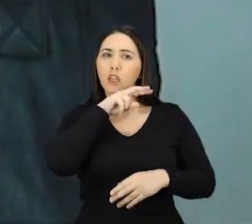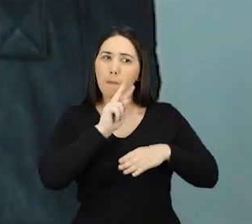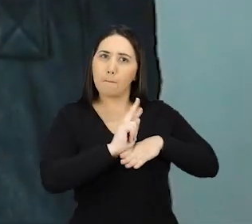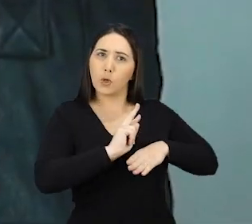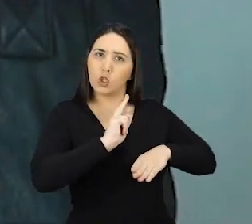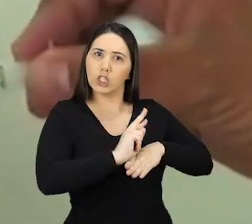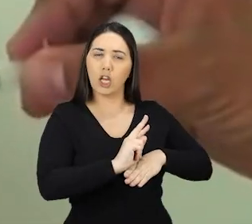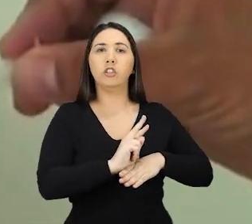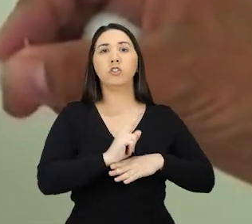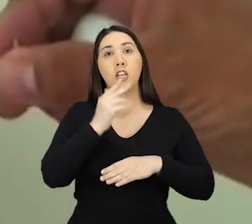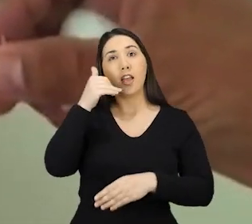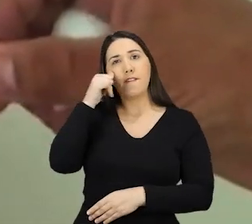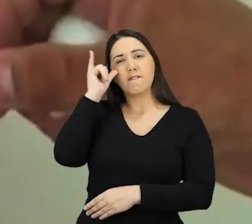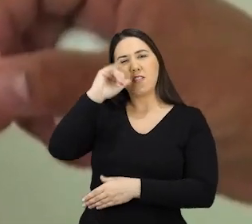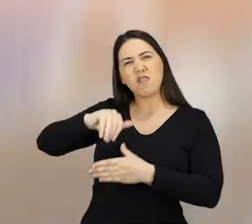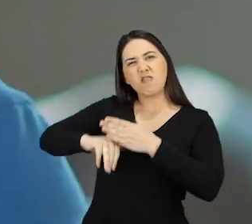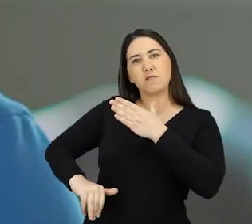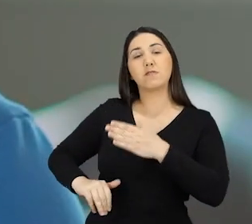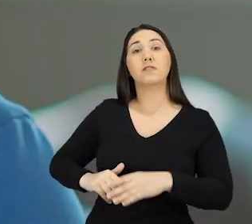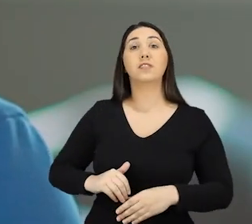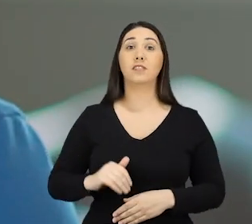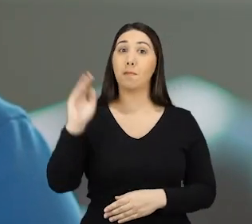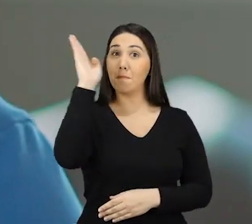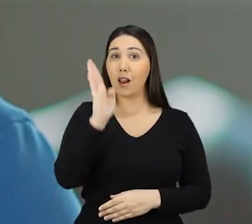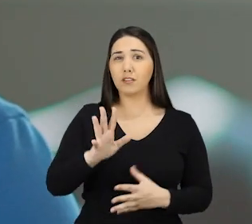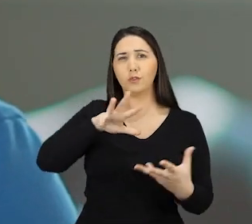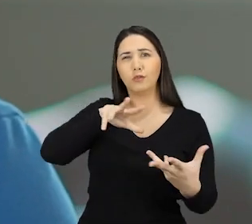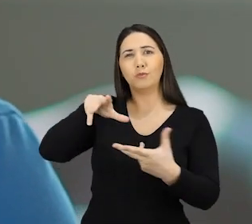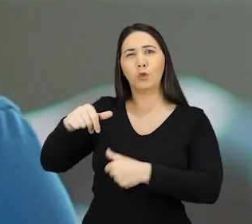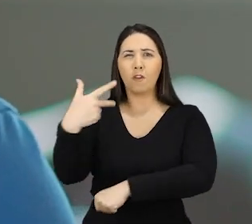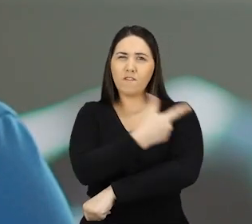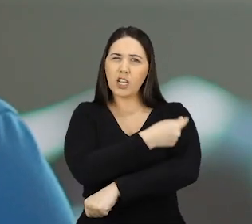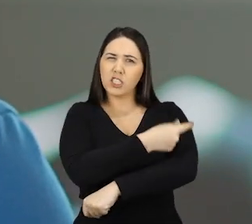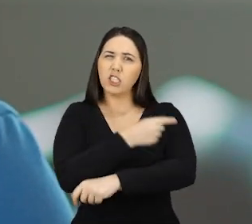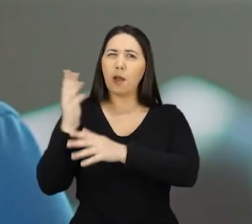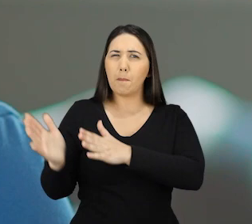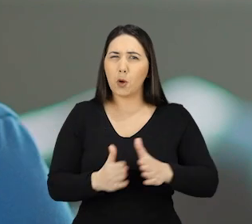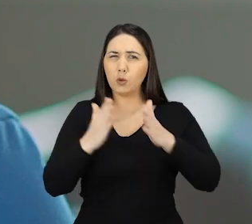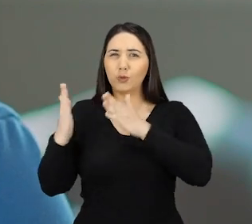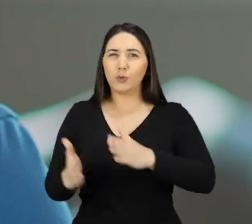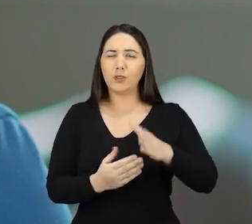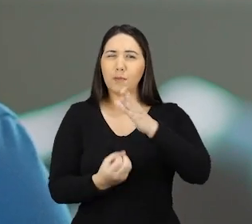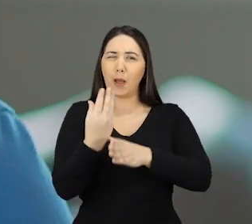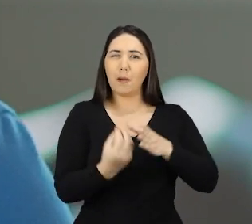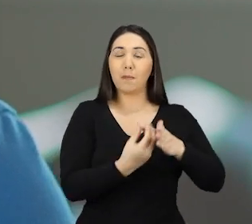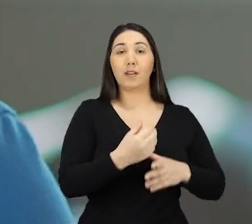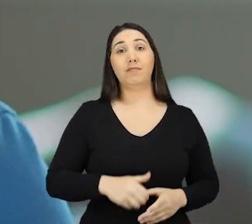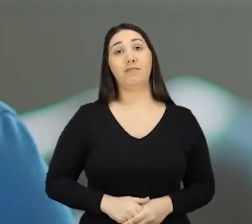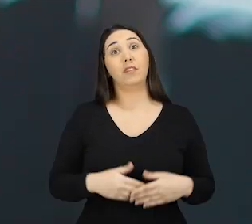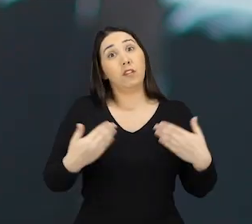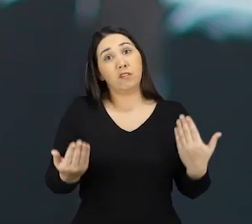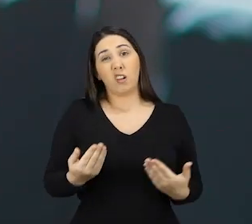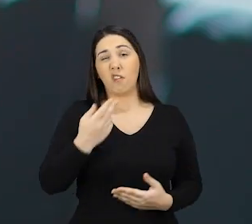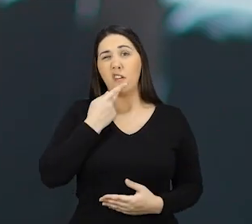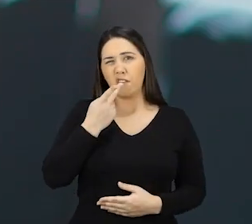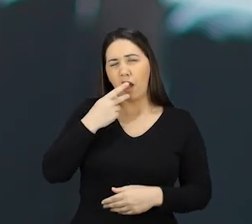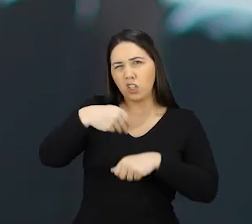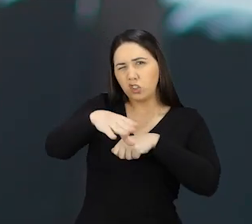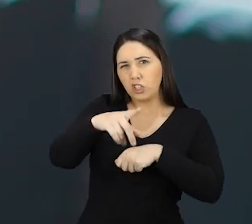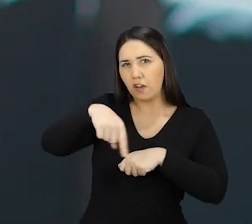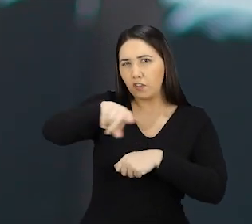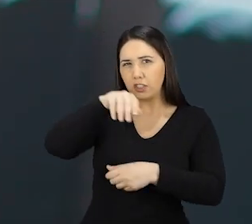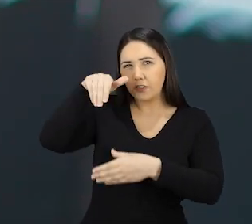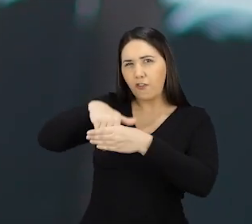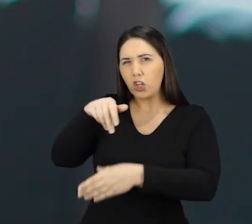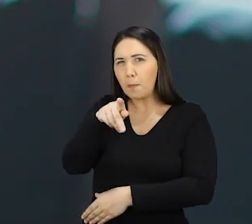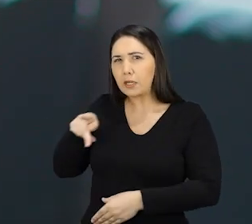produzindo vacina para o Brasil e para o mundo. Olha, eu não estou aqui para te dizer em quem você deve votar para presidente. Cada um vai fazer a sua escolha. Eu estou aqui para te pedir, com